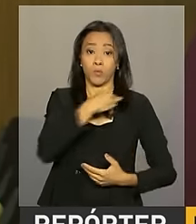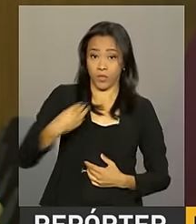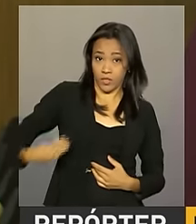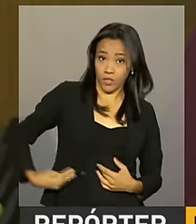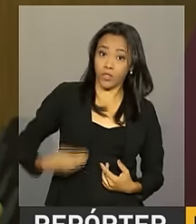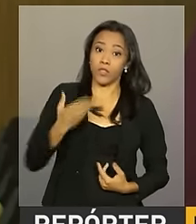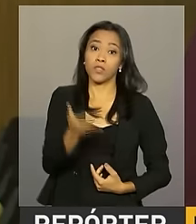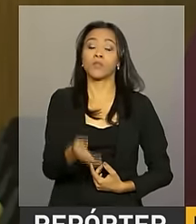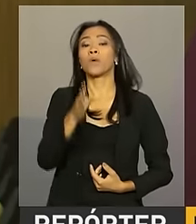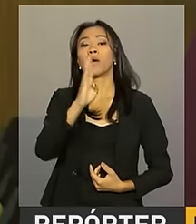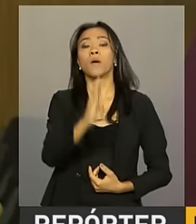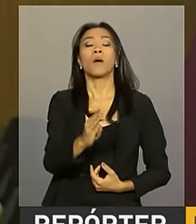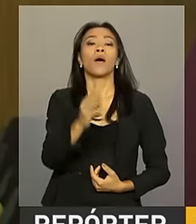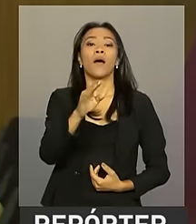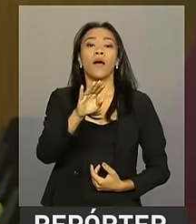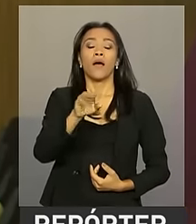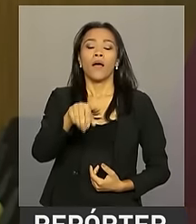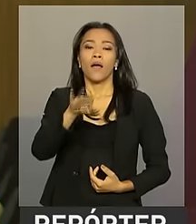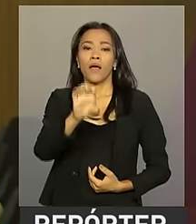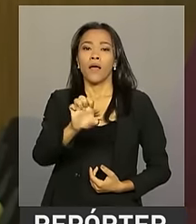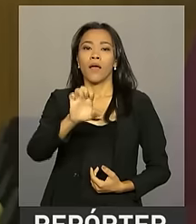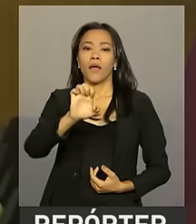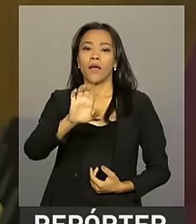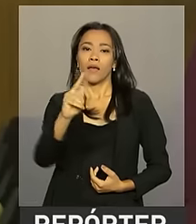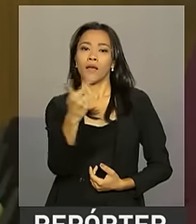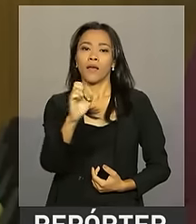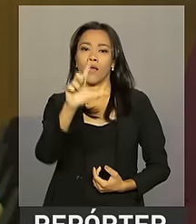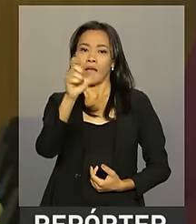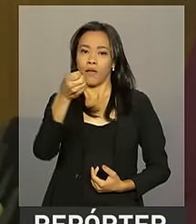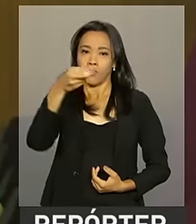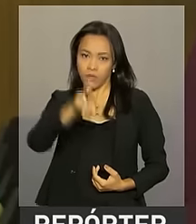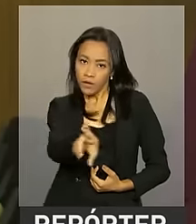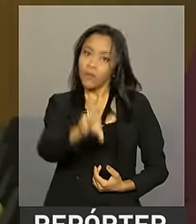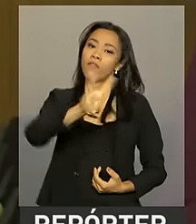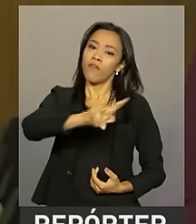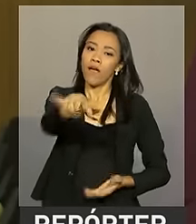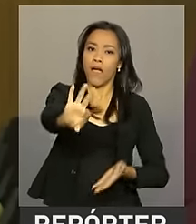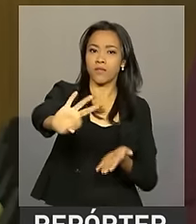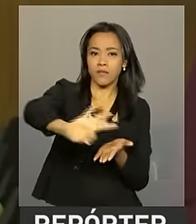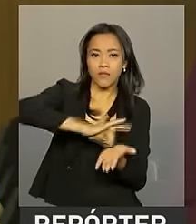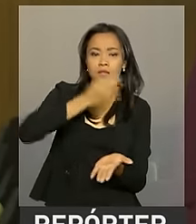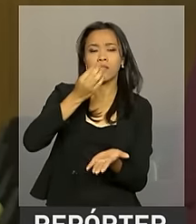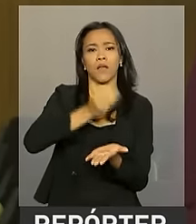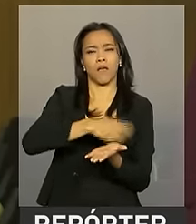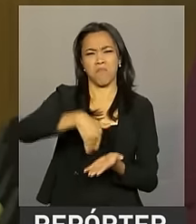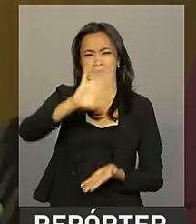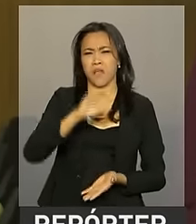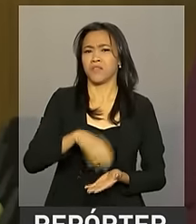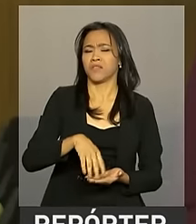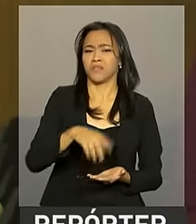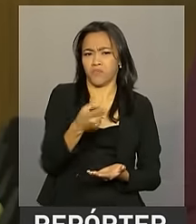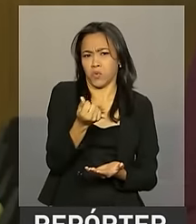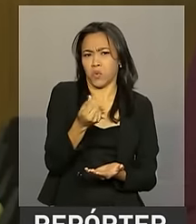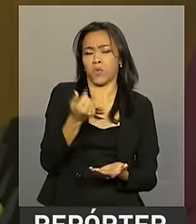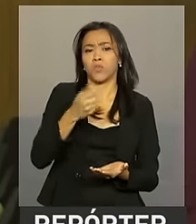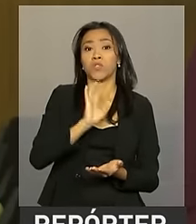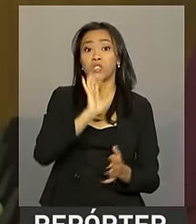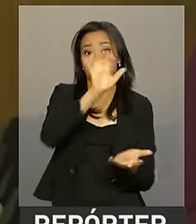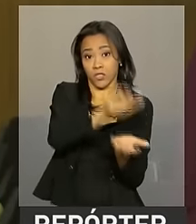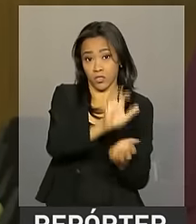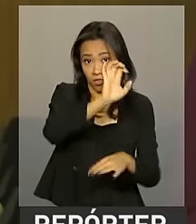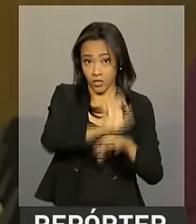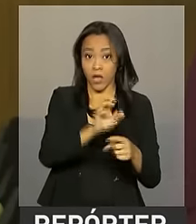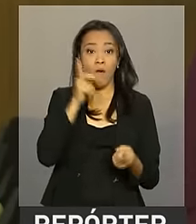Barbalho vai assinar o repasse de 230 milhões deais para obras de combate à seca nos estados do Ceará